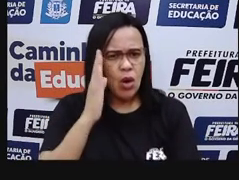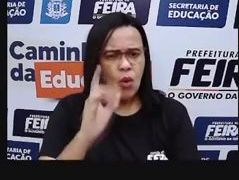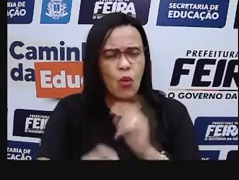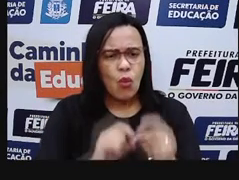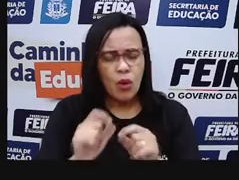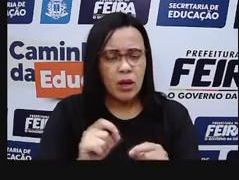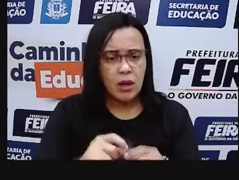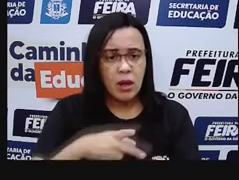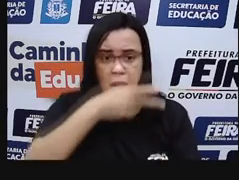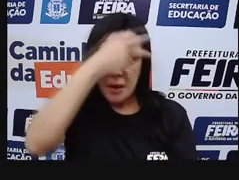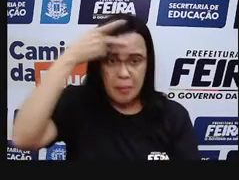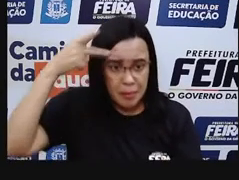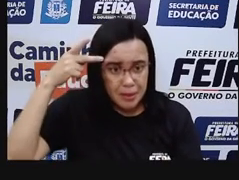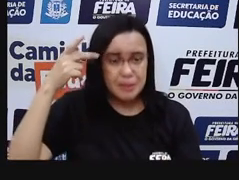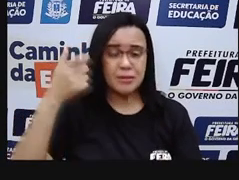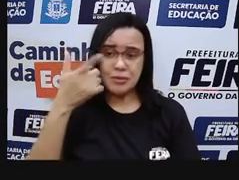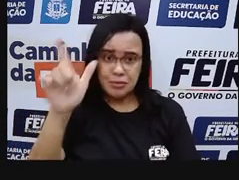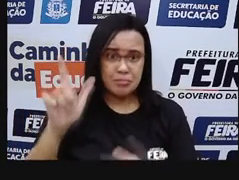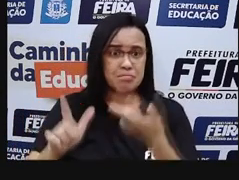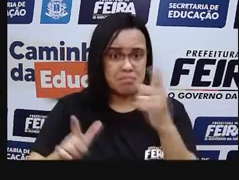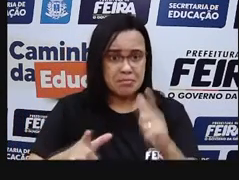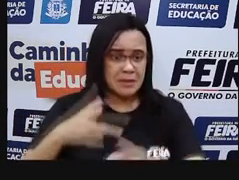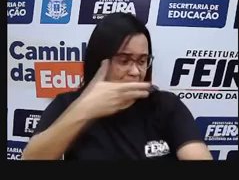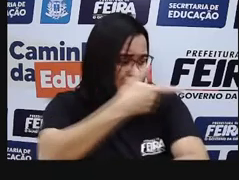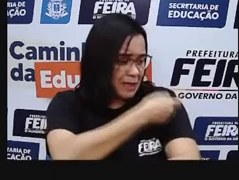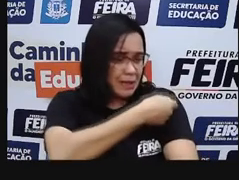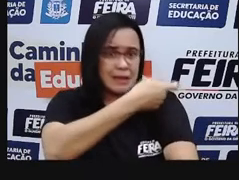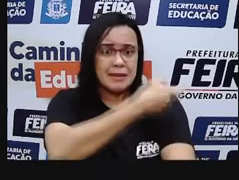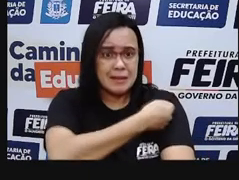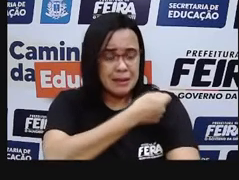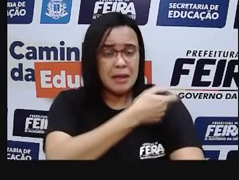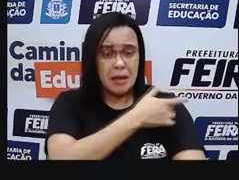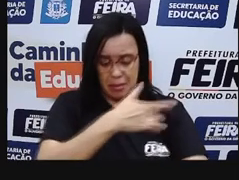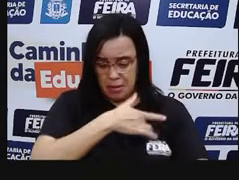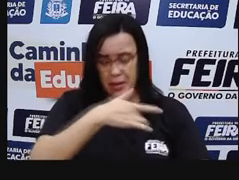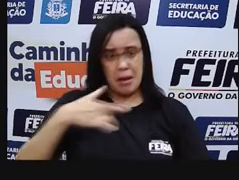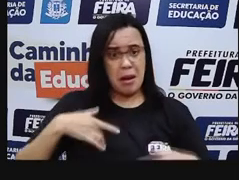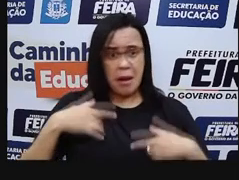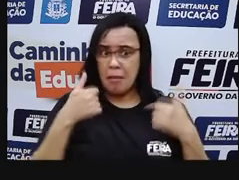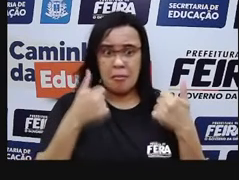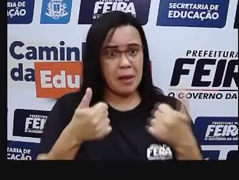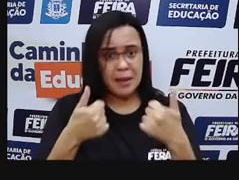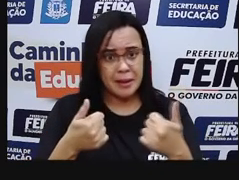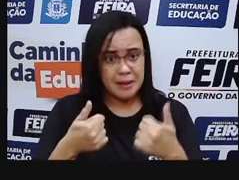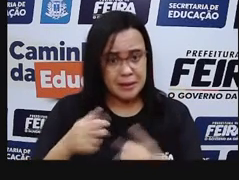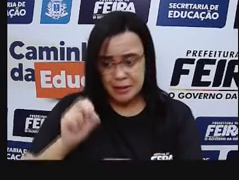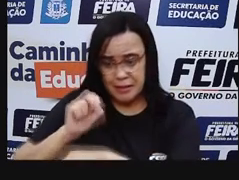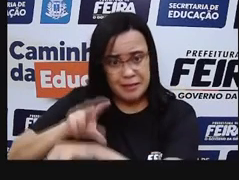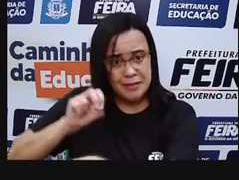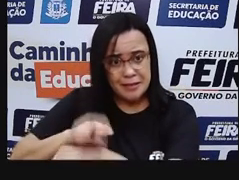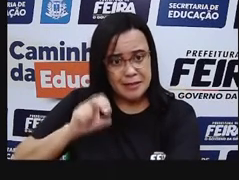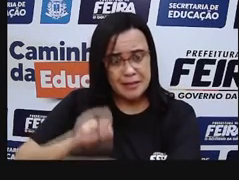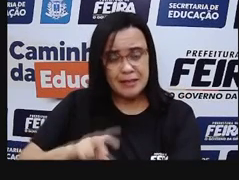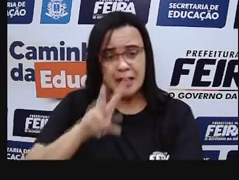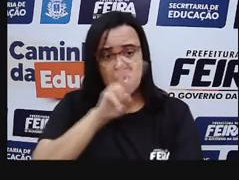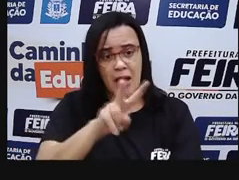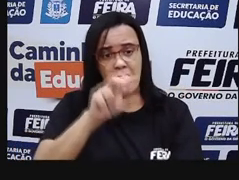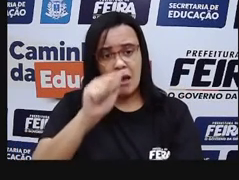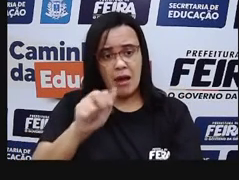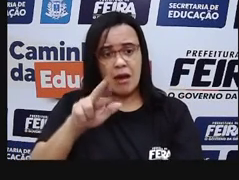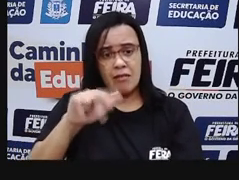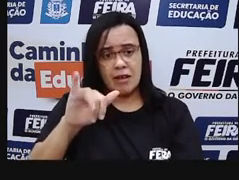E aí então ele foi Escreveu todos os seus registros toda a sua pesquisa em um livro que publicou